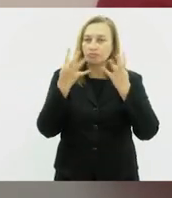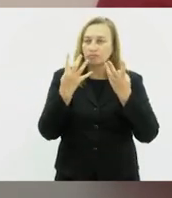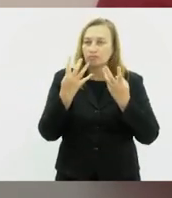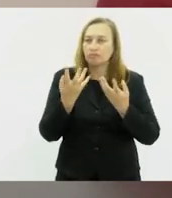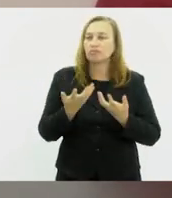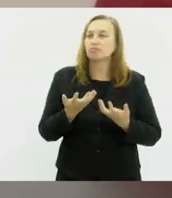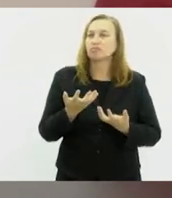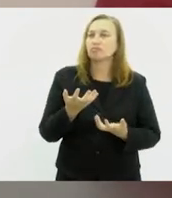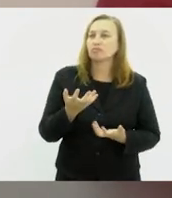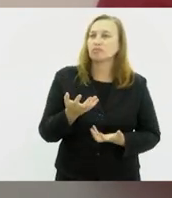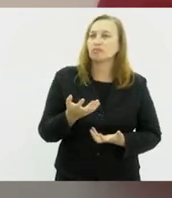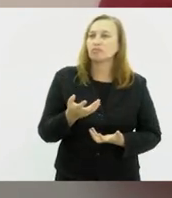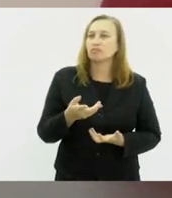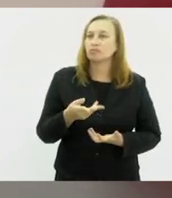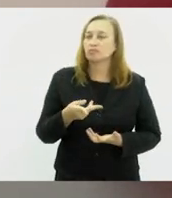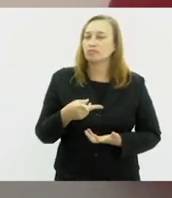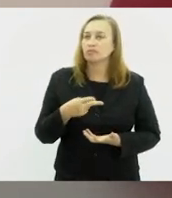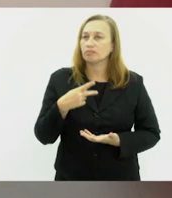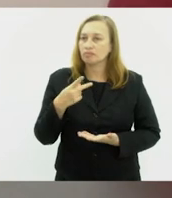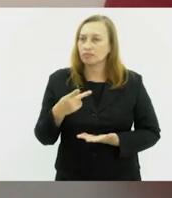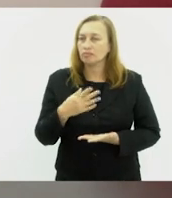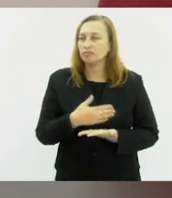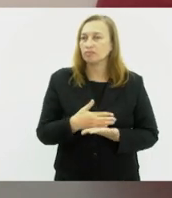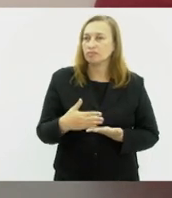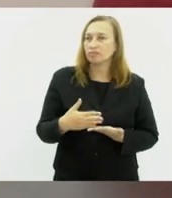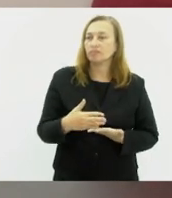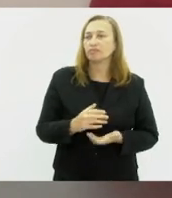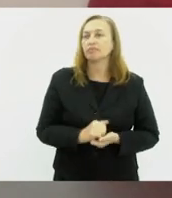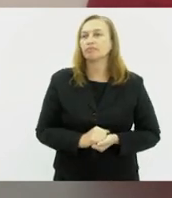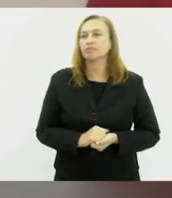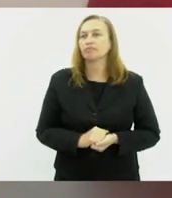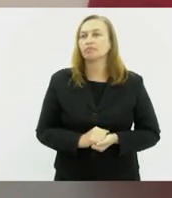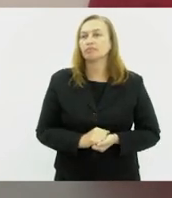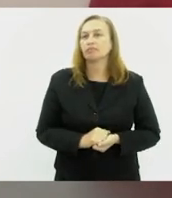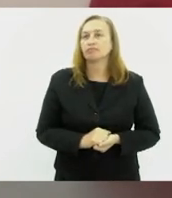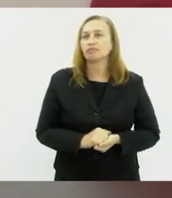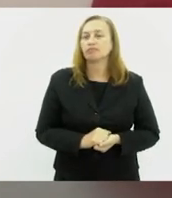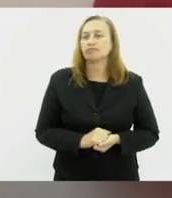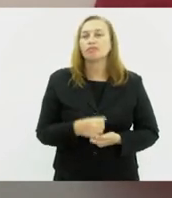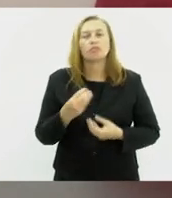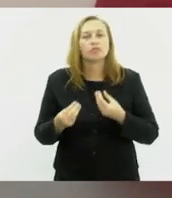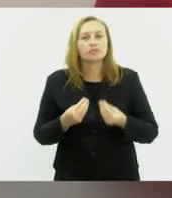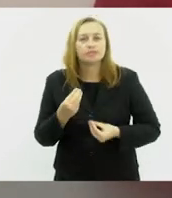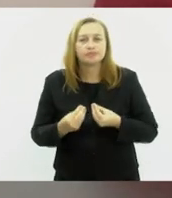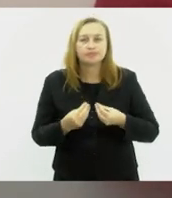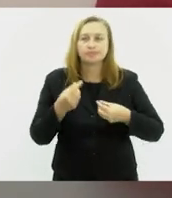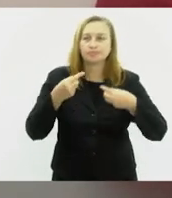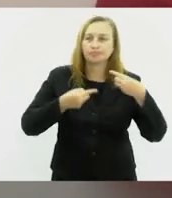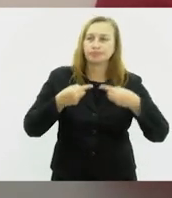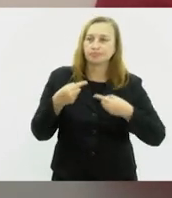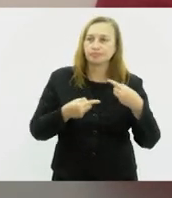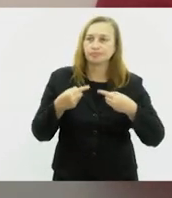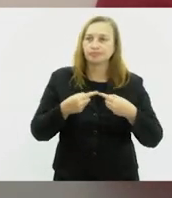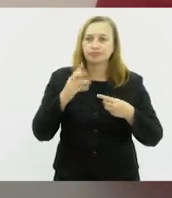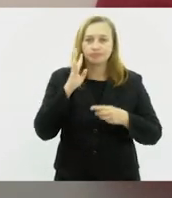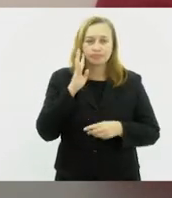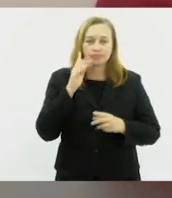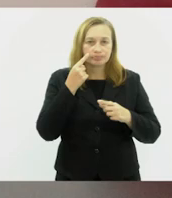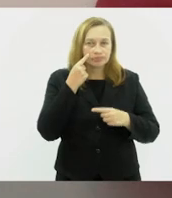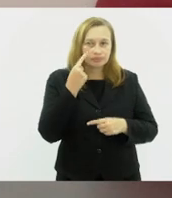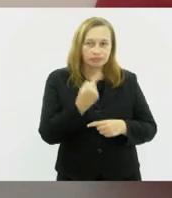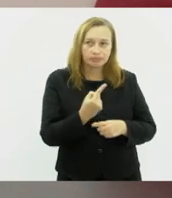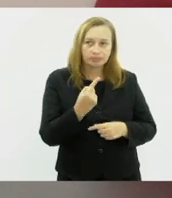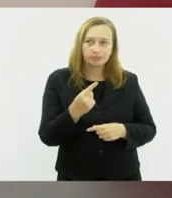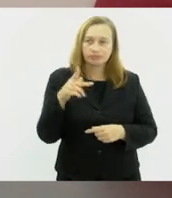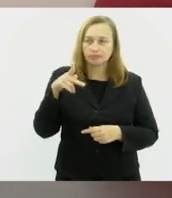começar minha fala né Eh frisando que tem me chamado a atenção como esse debate quando a gente olha pros debates da PEC